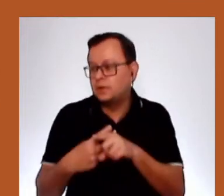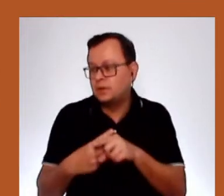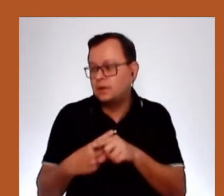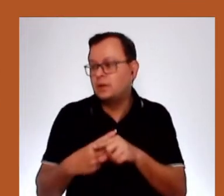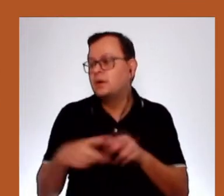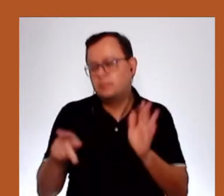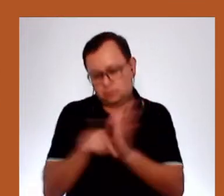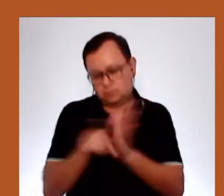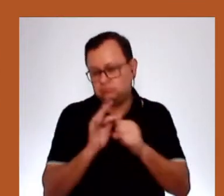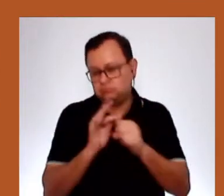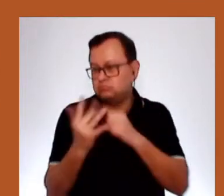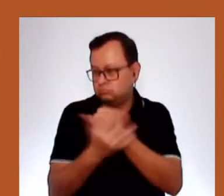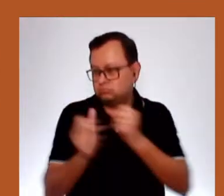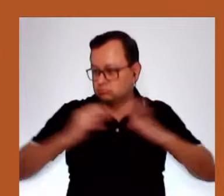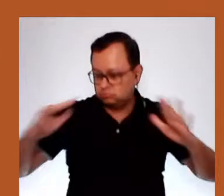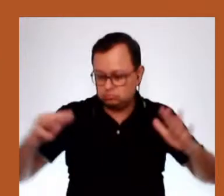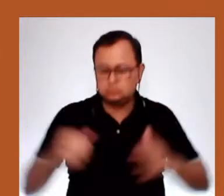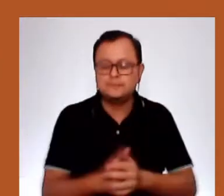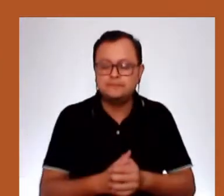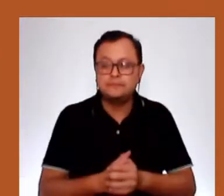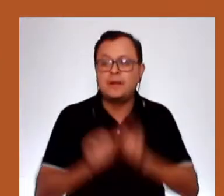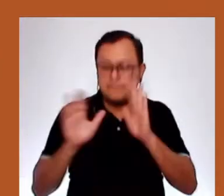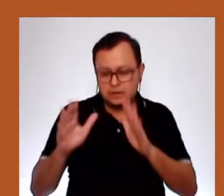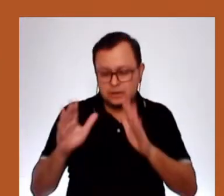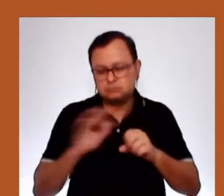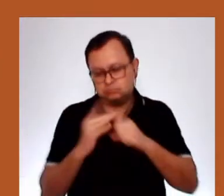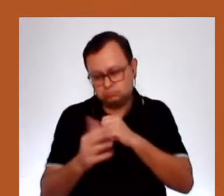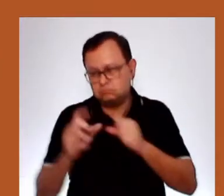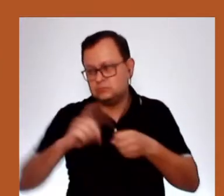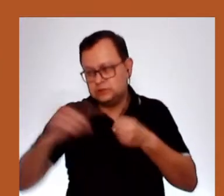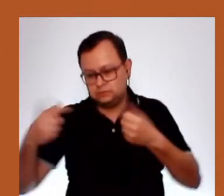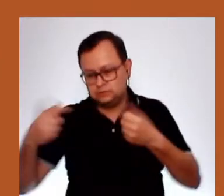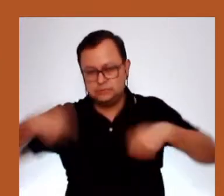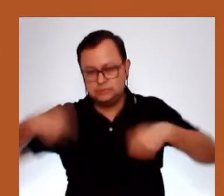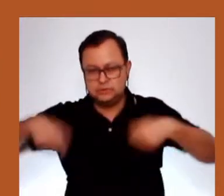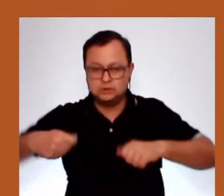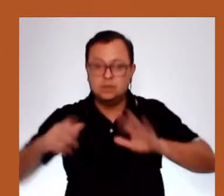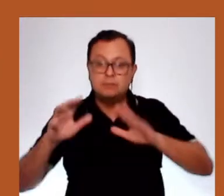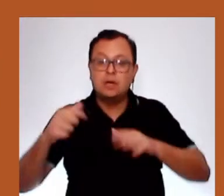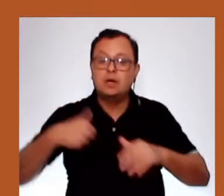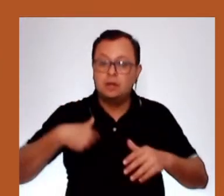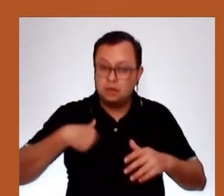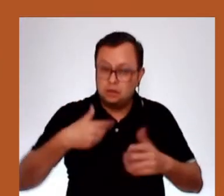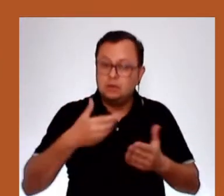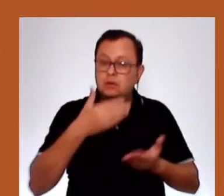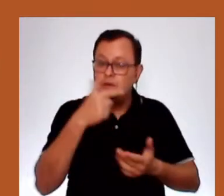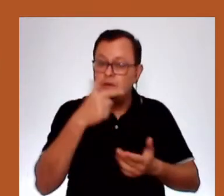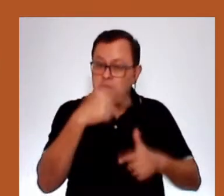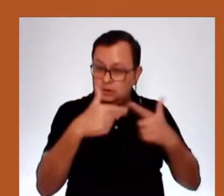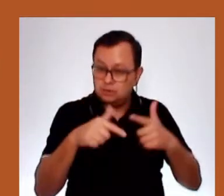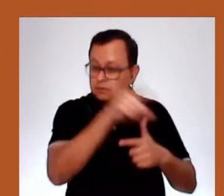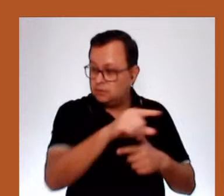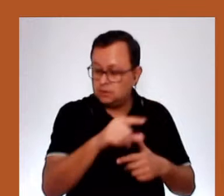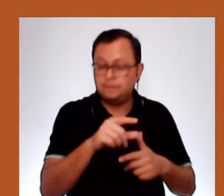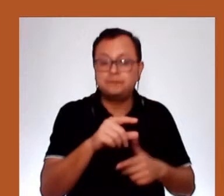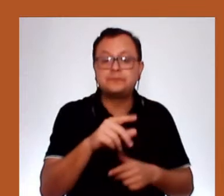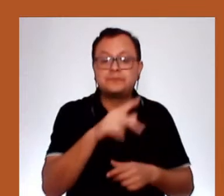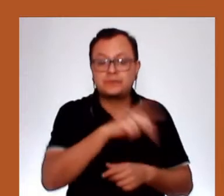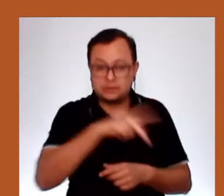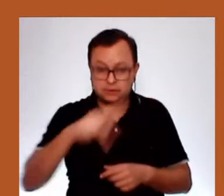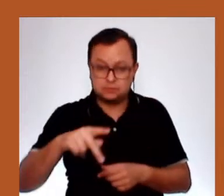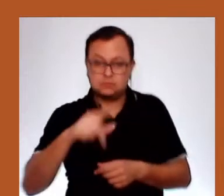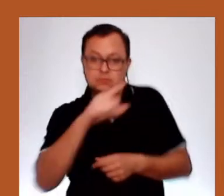era psicóloga da equipe multiprofissional de cuidados paliativos do Instituto do Câncer, Dr. Arnaldo Vieira de